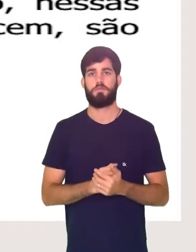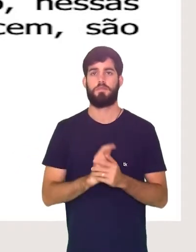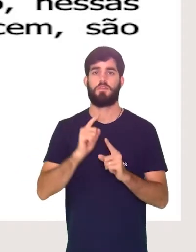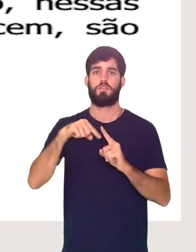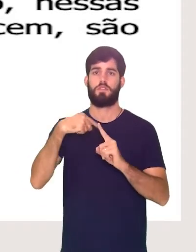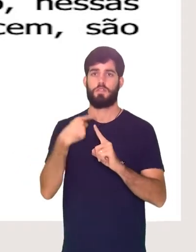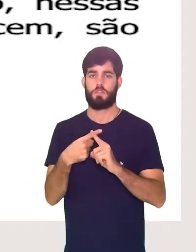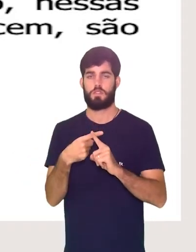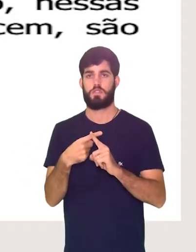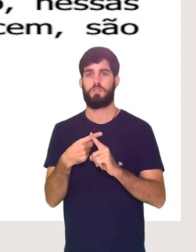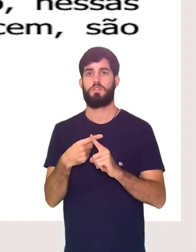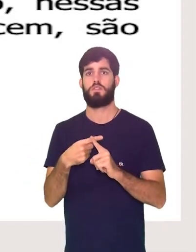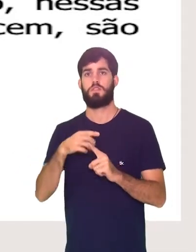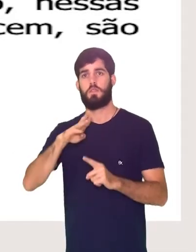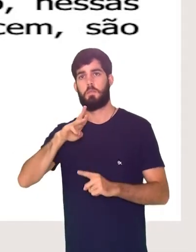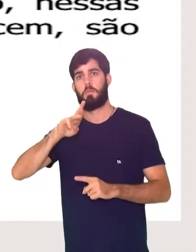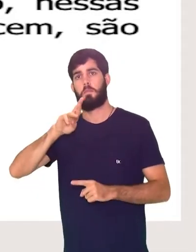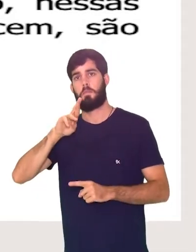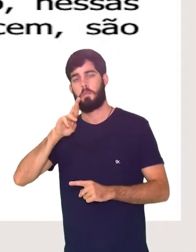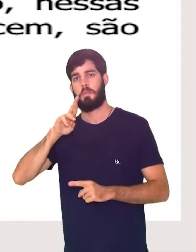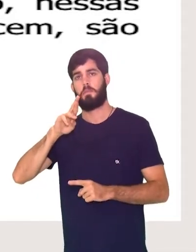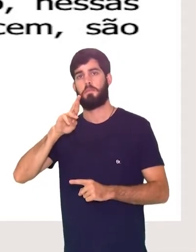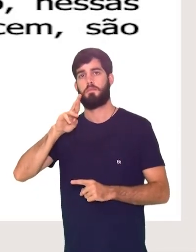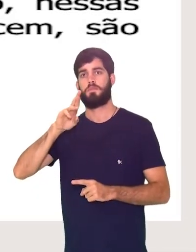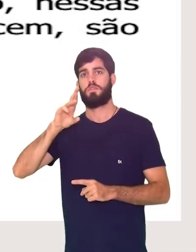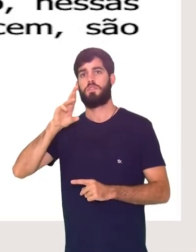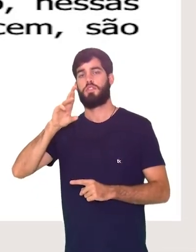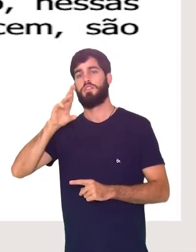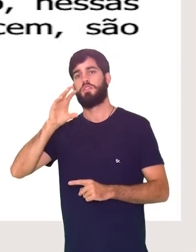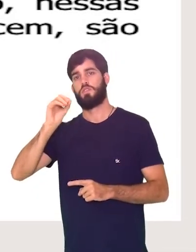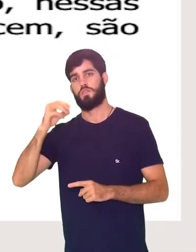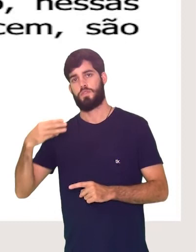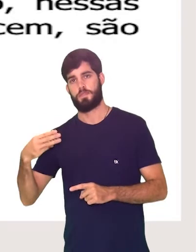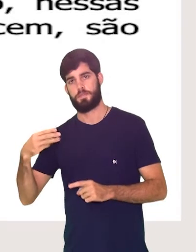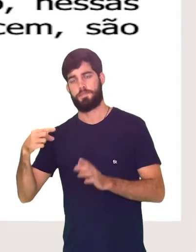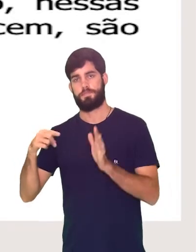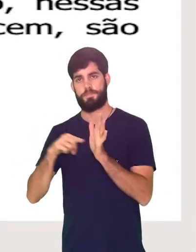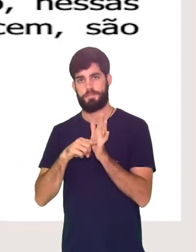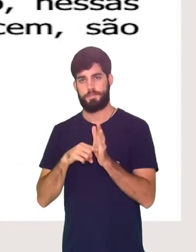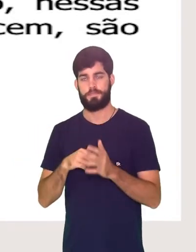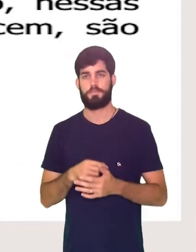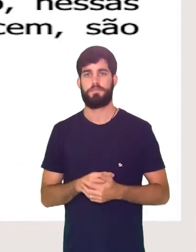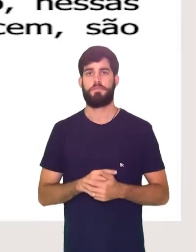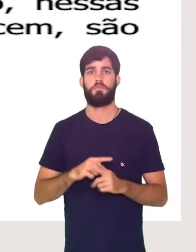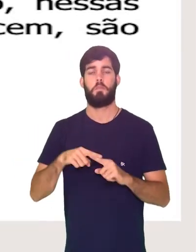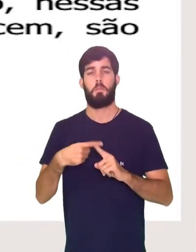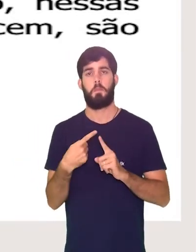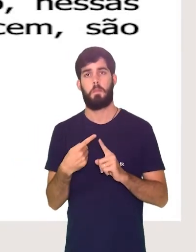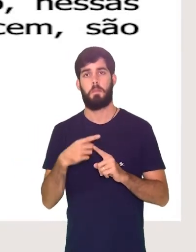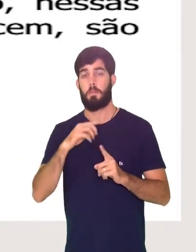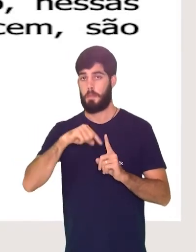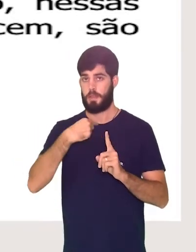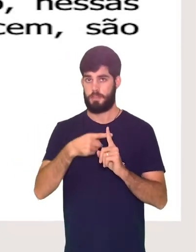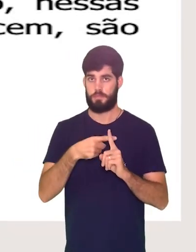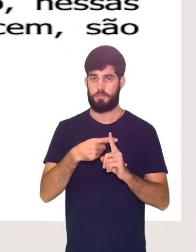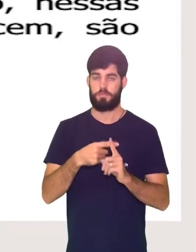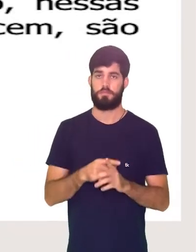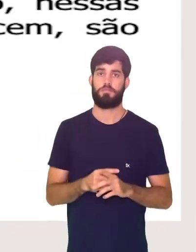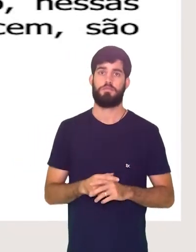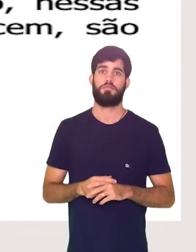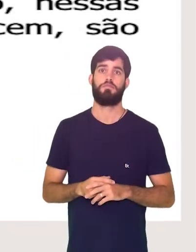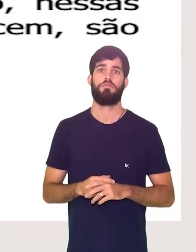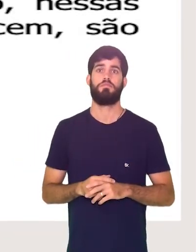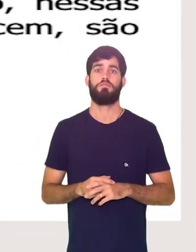mais bromato, bromato é BrO3-, mais 2 hidrônio, vai formar o ácido